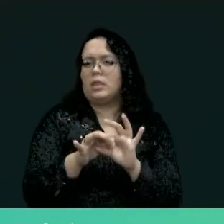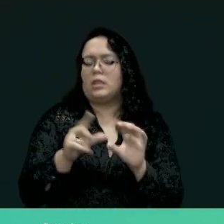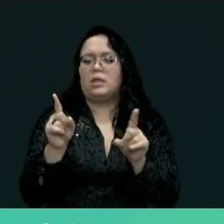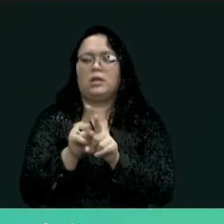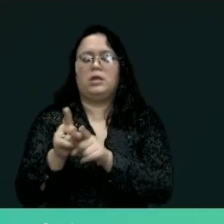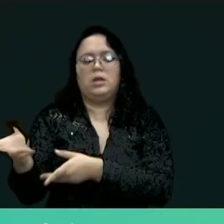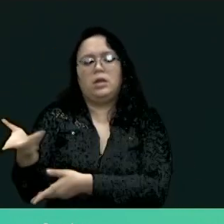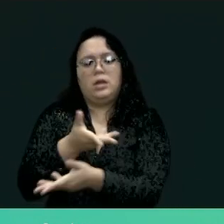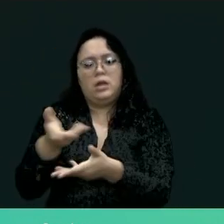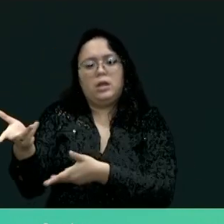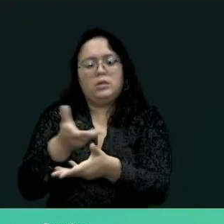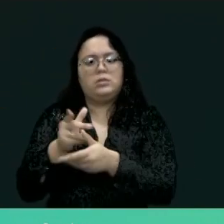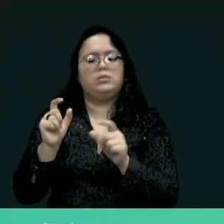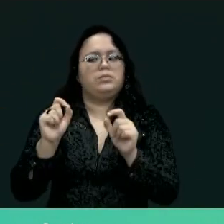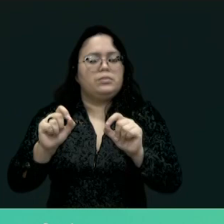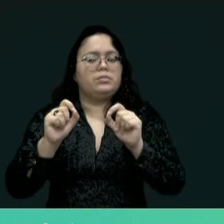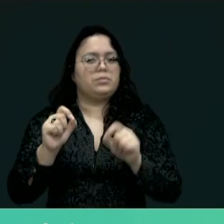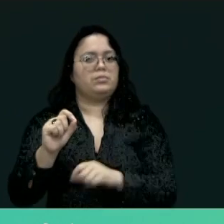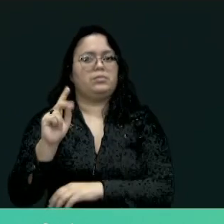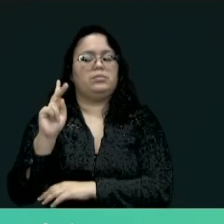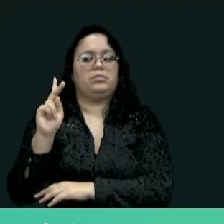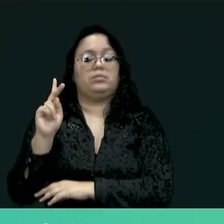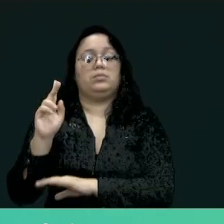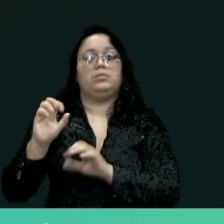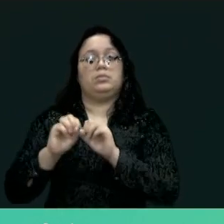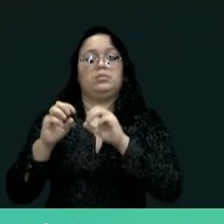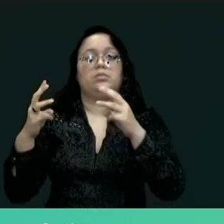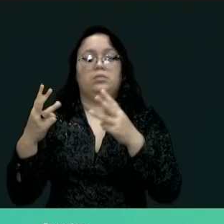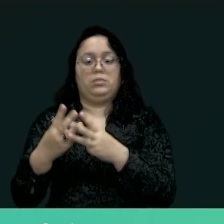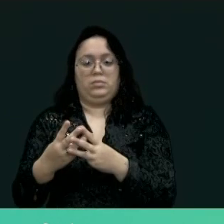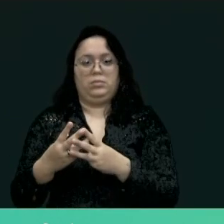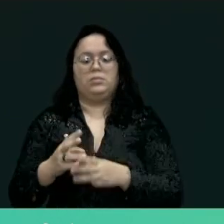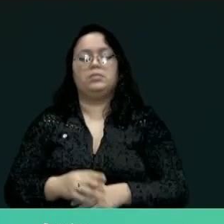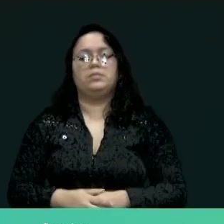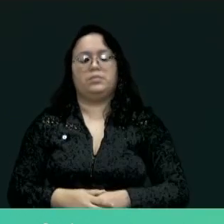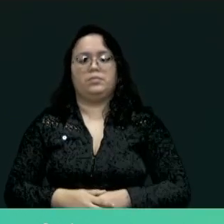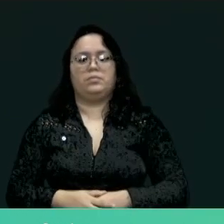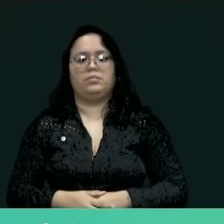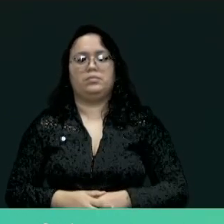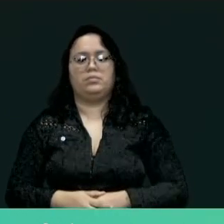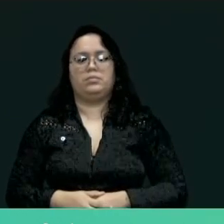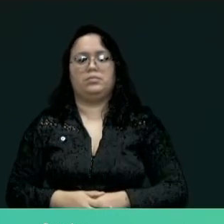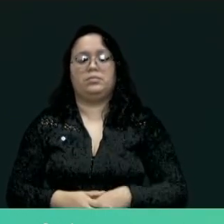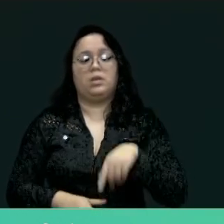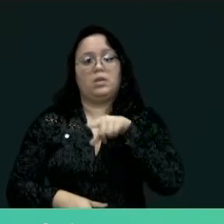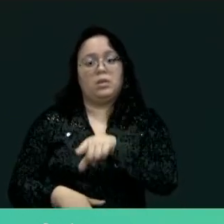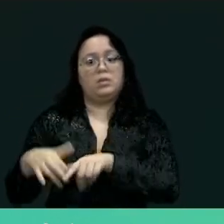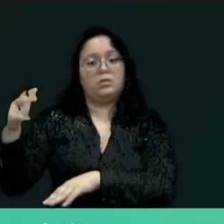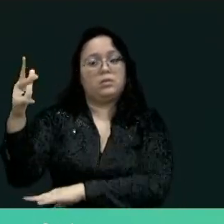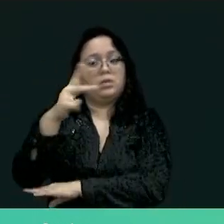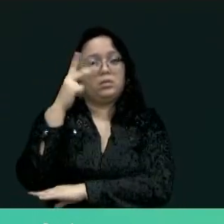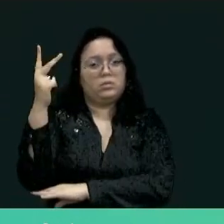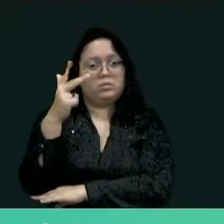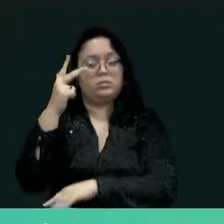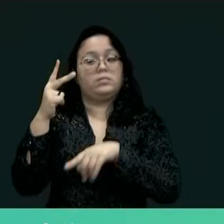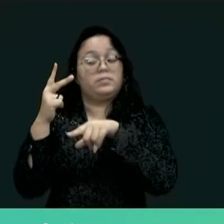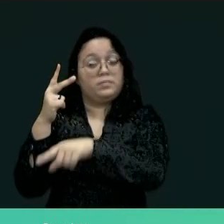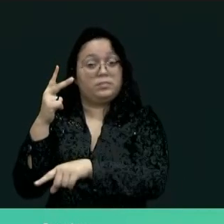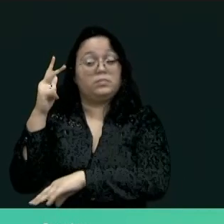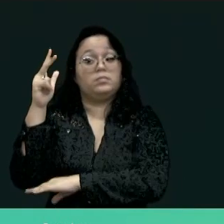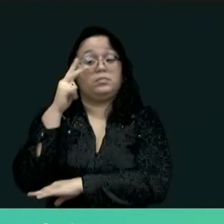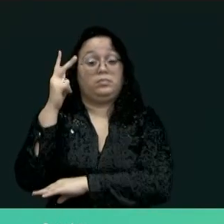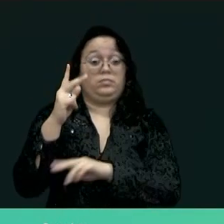hidrogênio verde com eólicas offshore, que sim faz muito sentido, principalmente pelo fato de